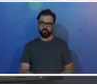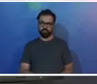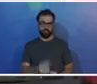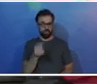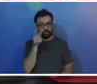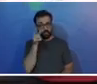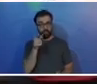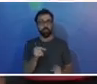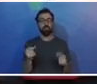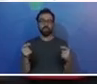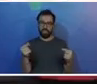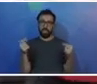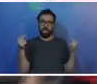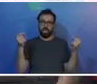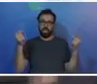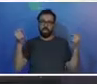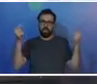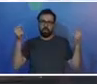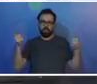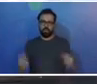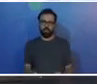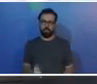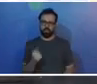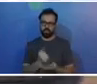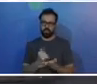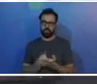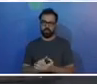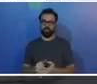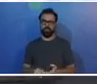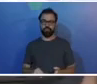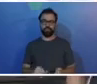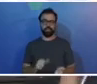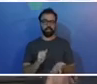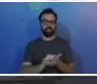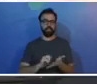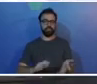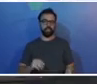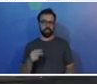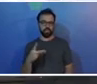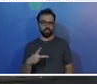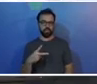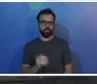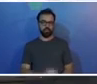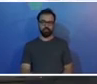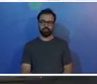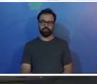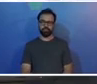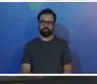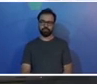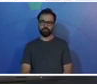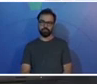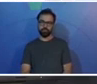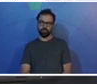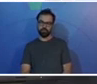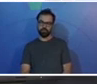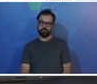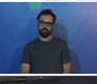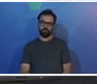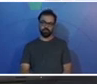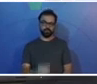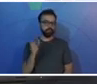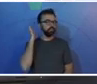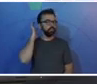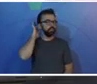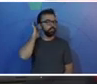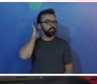quando é muito dinheiro? Vamos para a atividade 2. Nós já fizemos anteriormente,